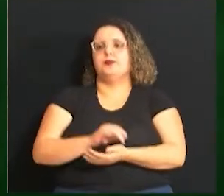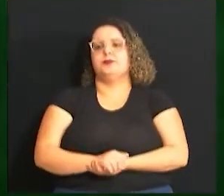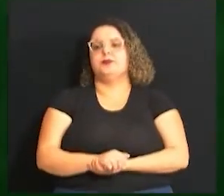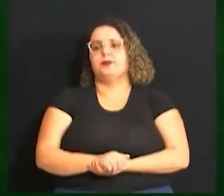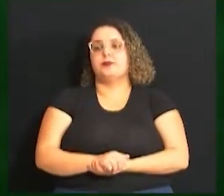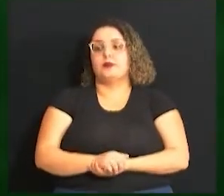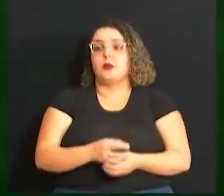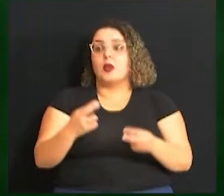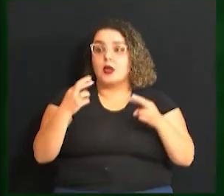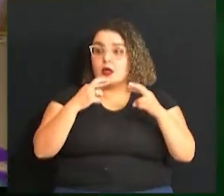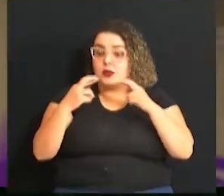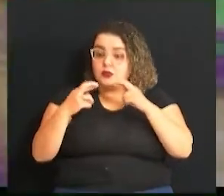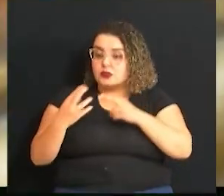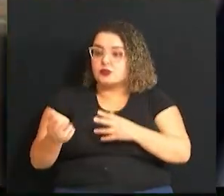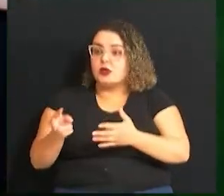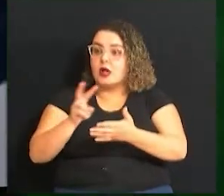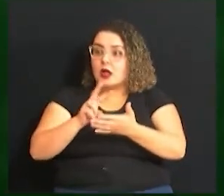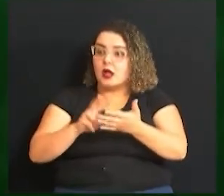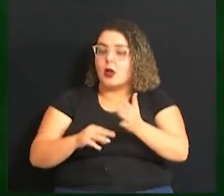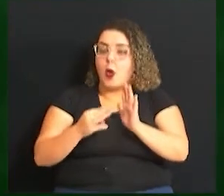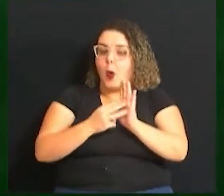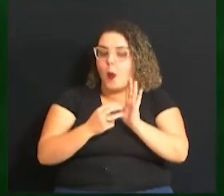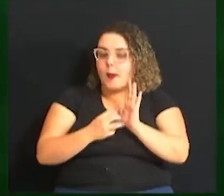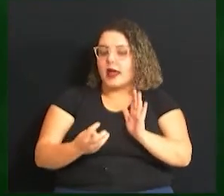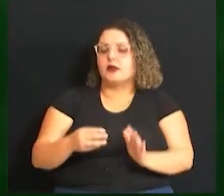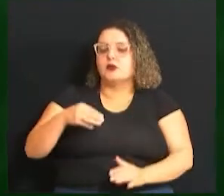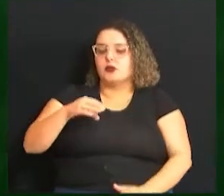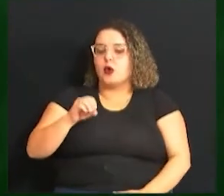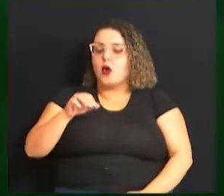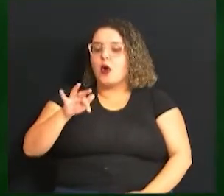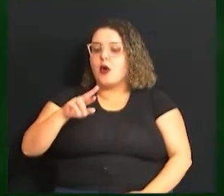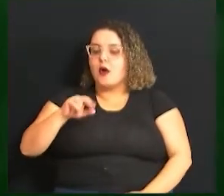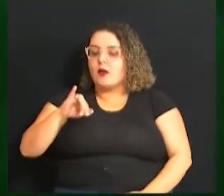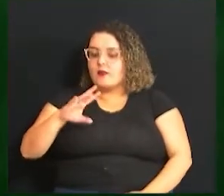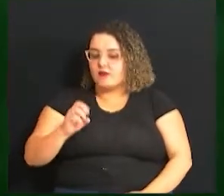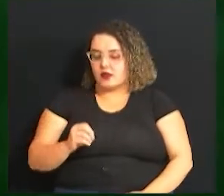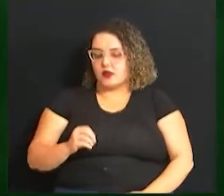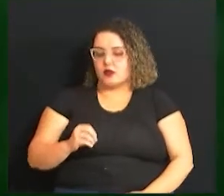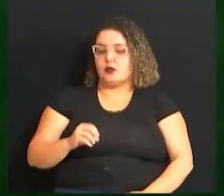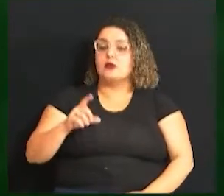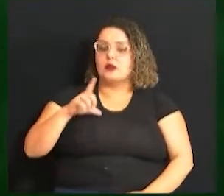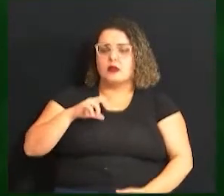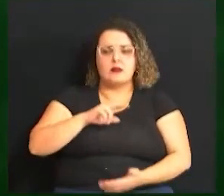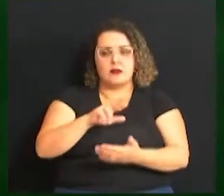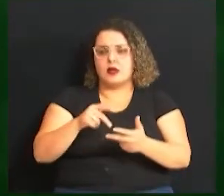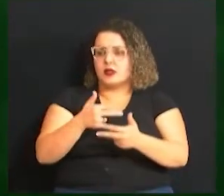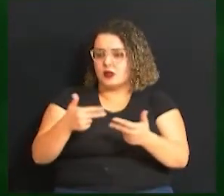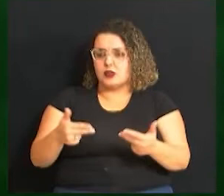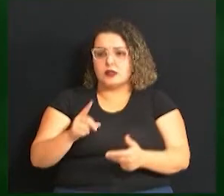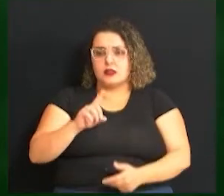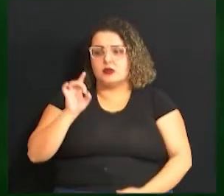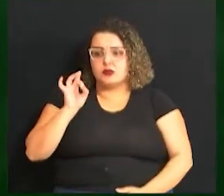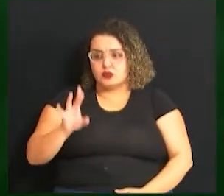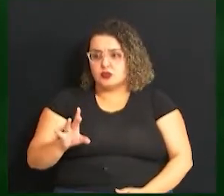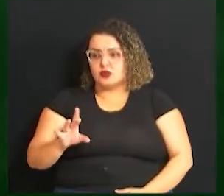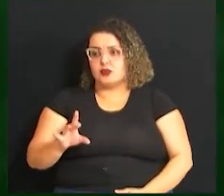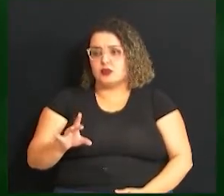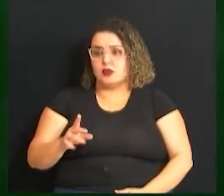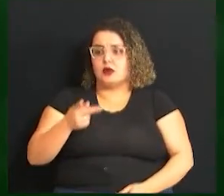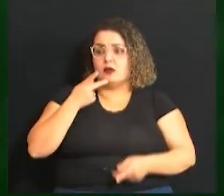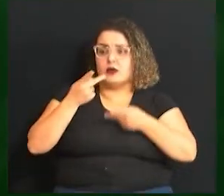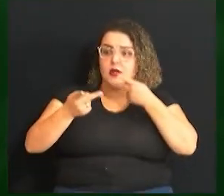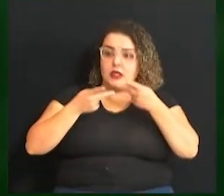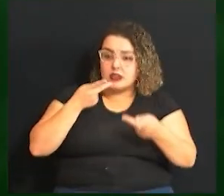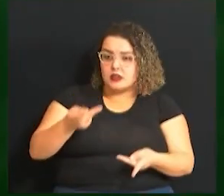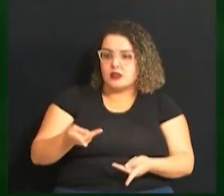Inclusive eu estava dando uma olhadinha, lendo sobre o método Cofrinho, e tem várias coisas, não só essa questão, não é,